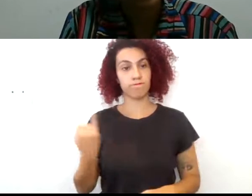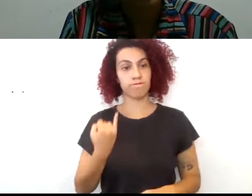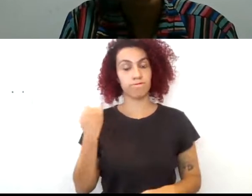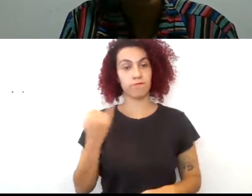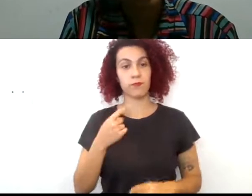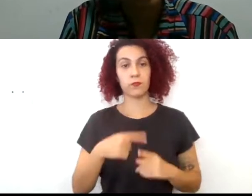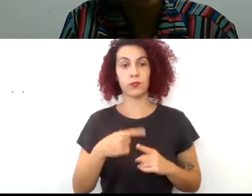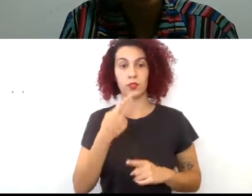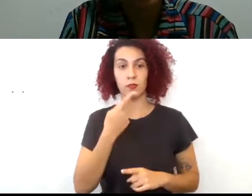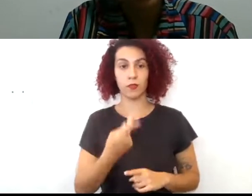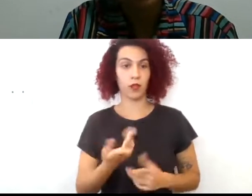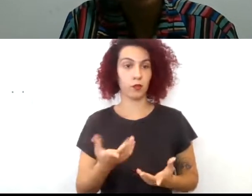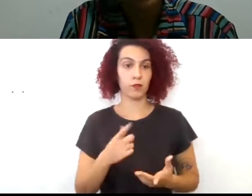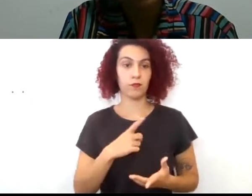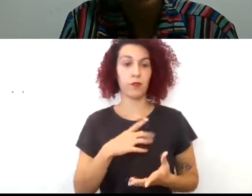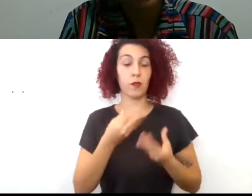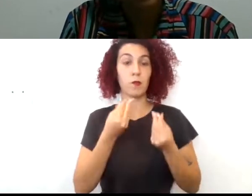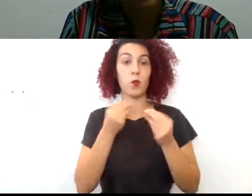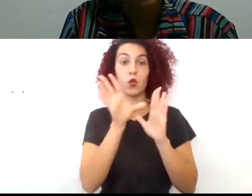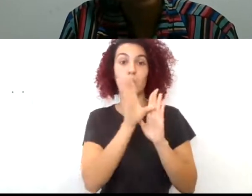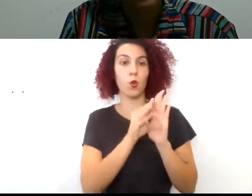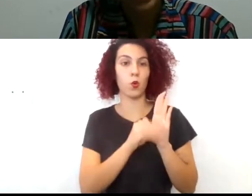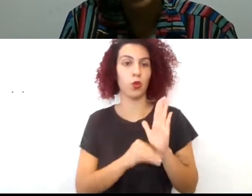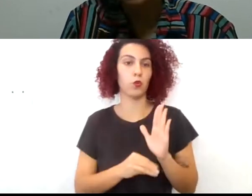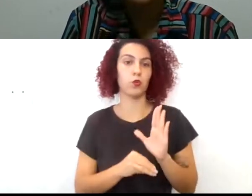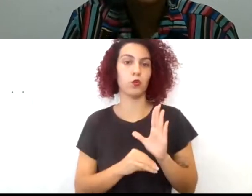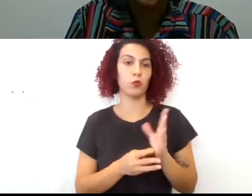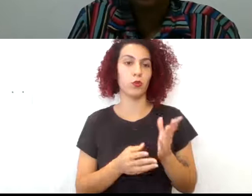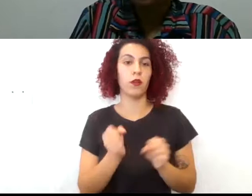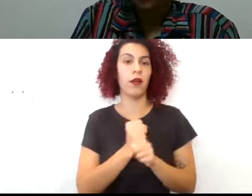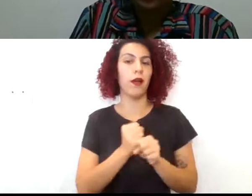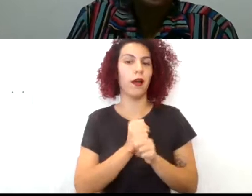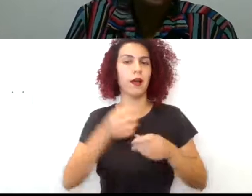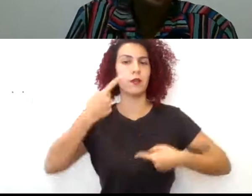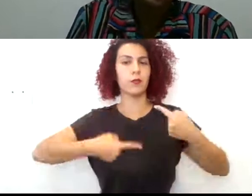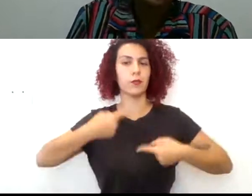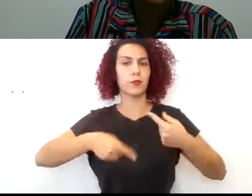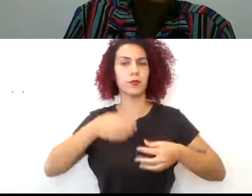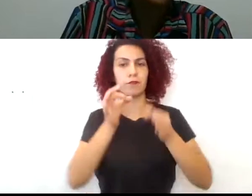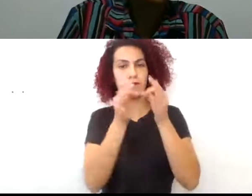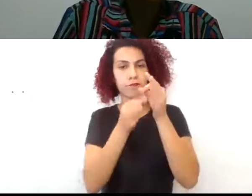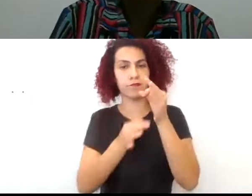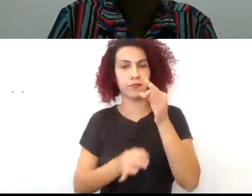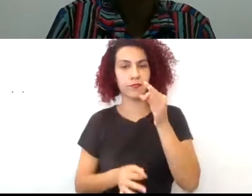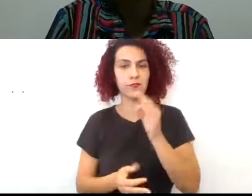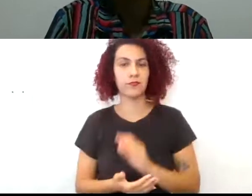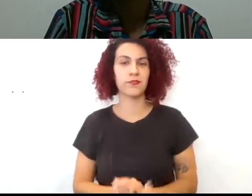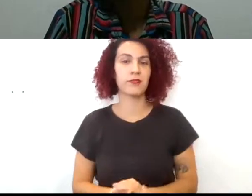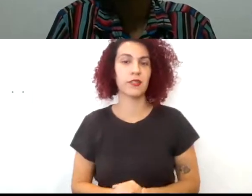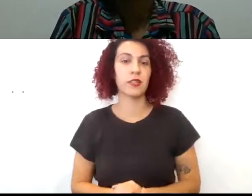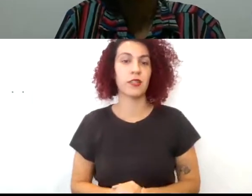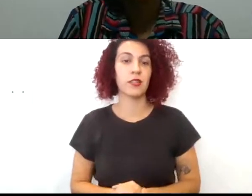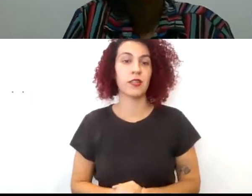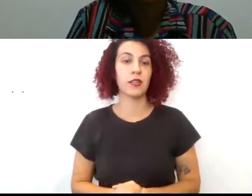né não tem conteúdo aqui para anos né mulher tem mais tem muita coisa